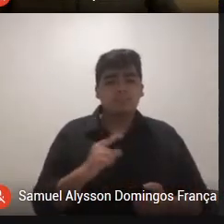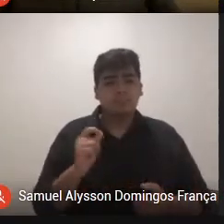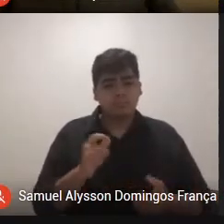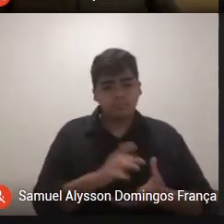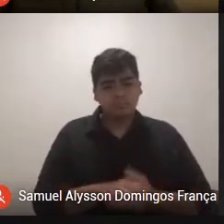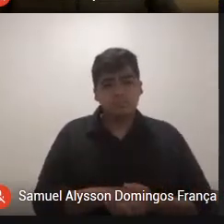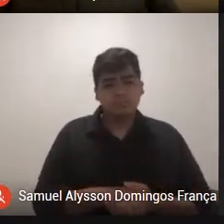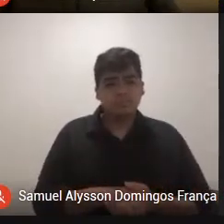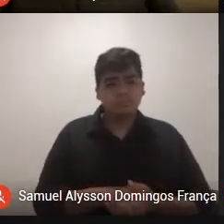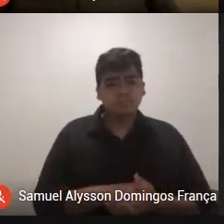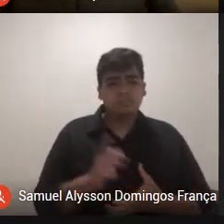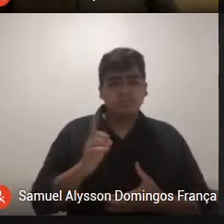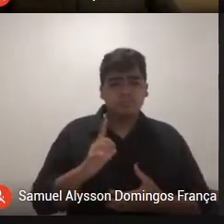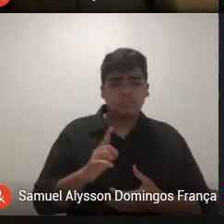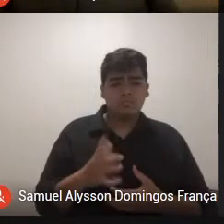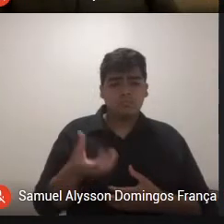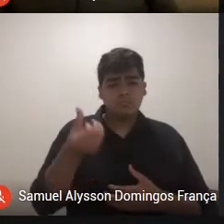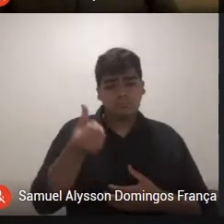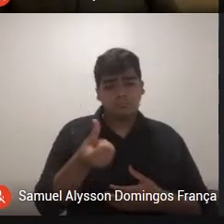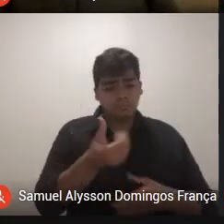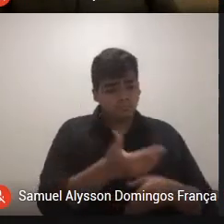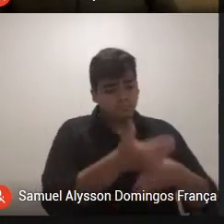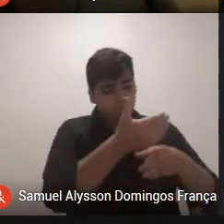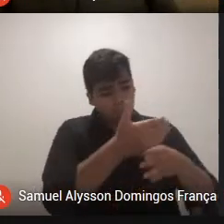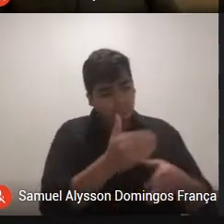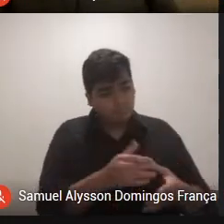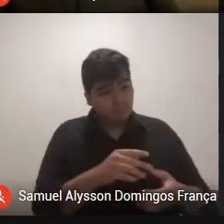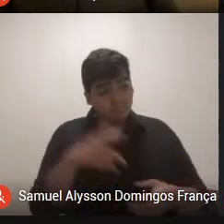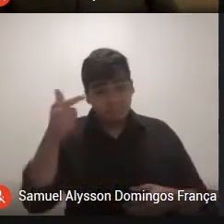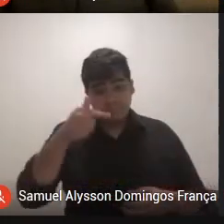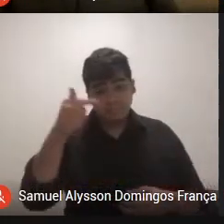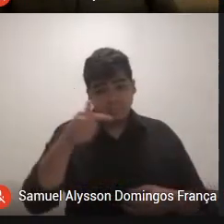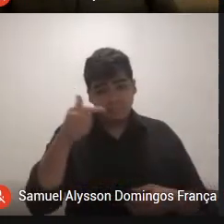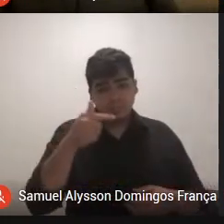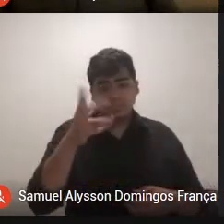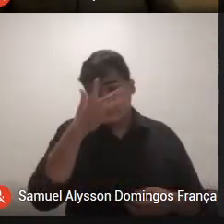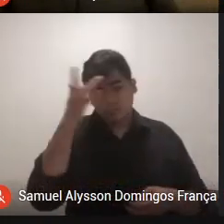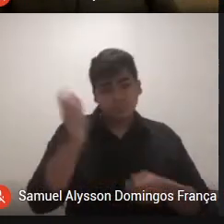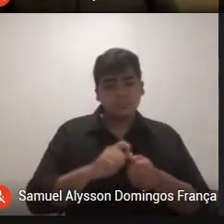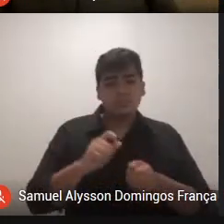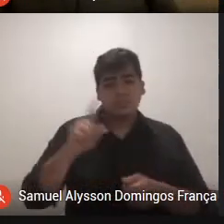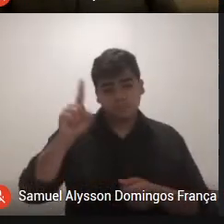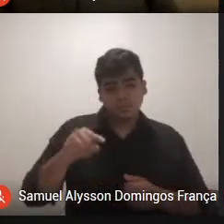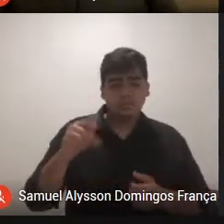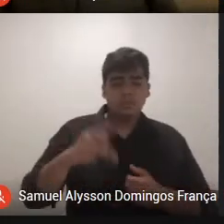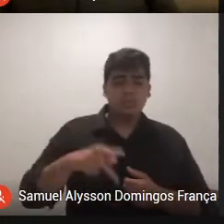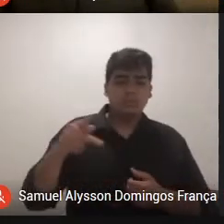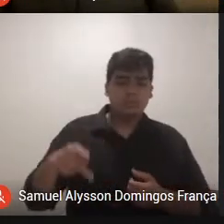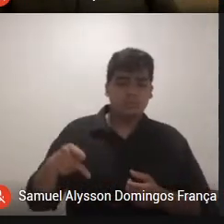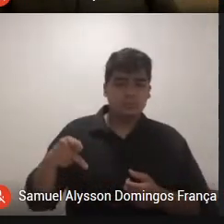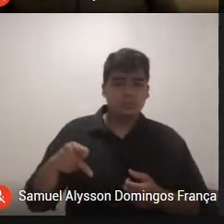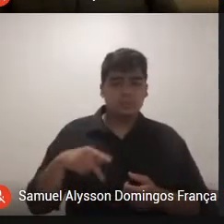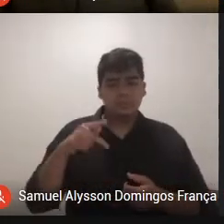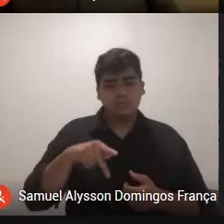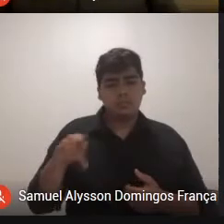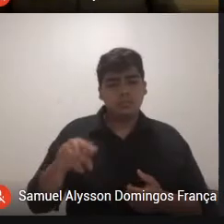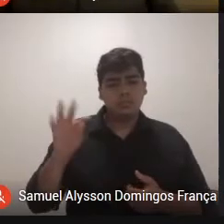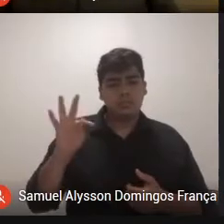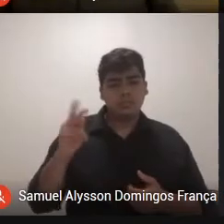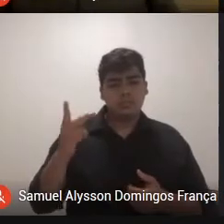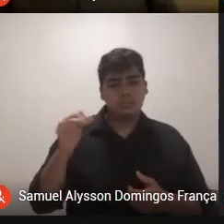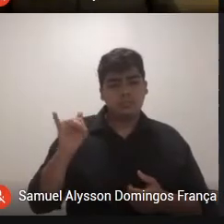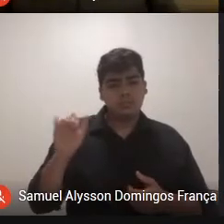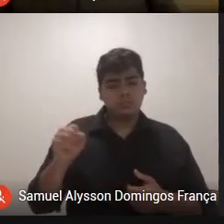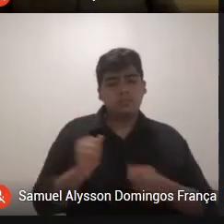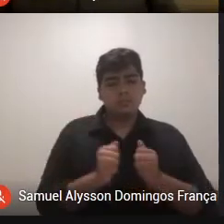os alunos fizeram 6 edificações, e a 7ª, quem fez foram os próprios professores. Então, a professora Thais com a professora Chiara